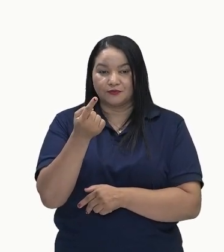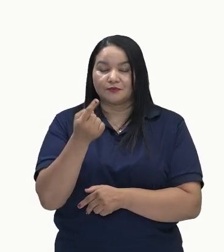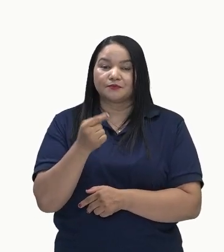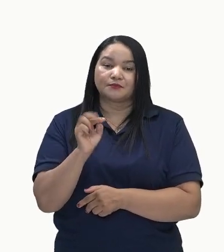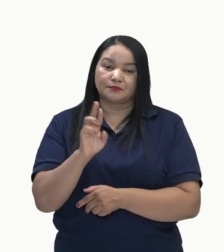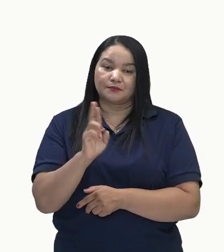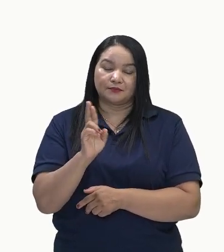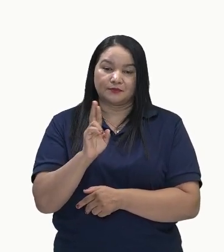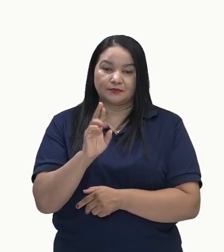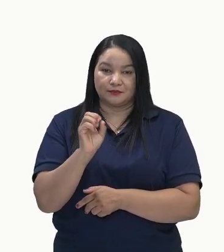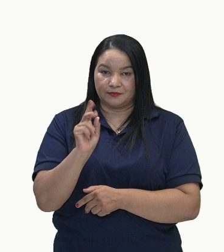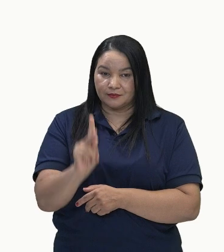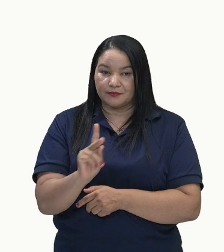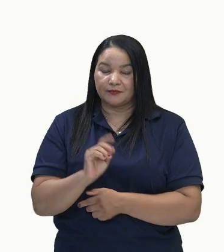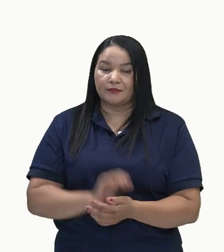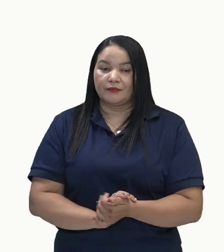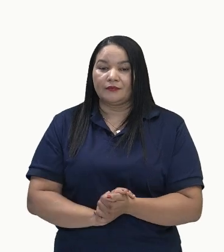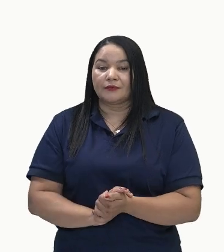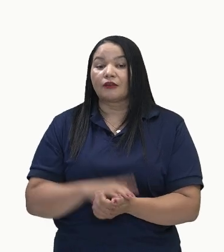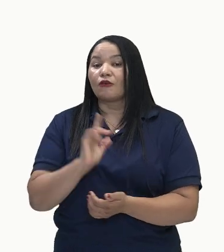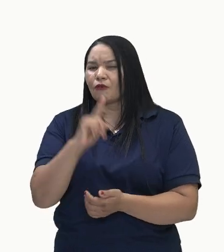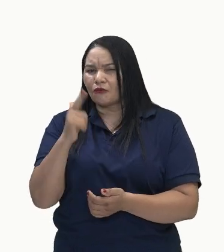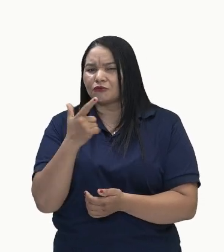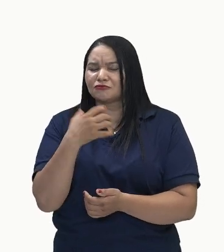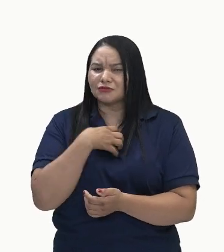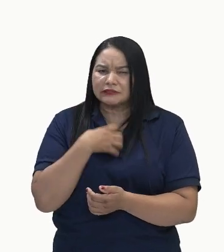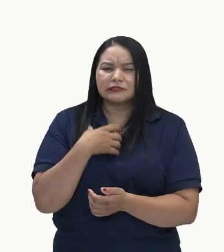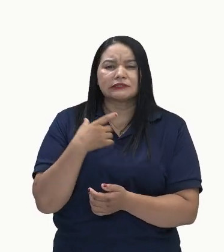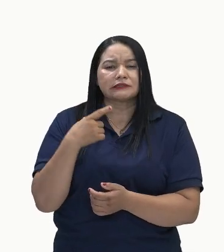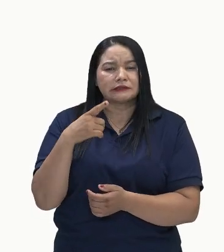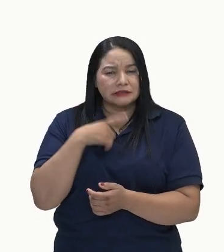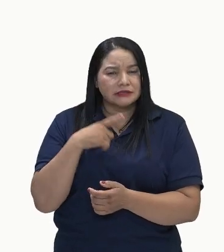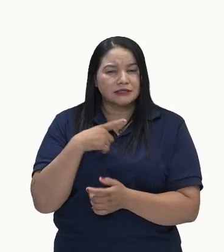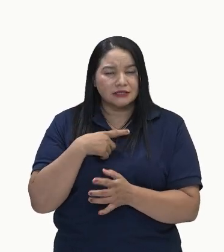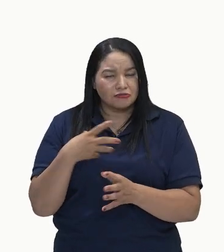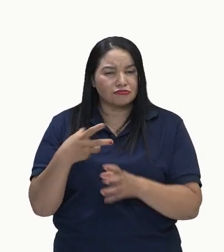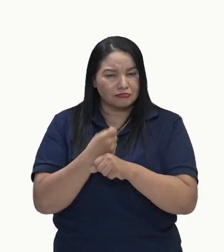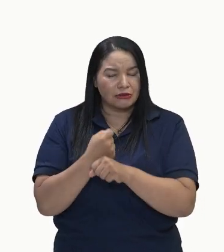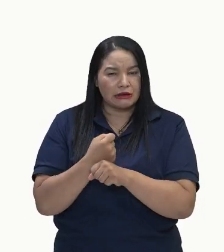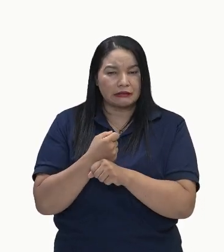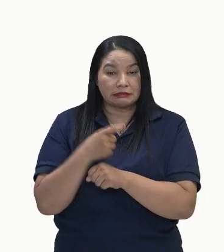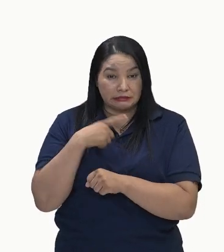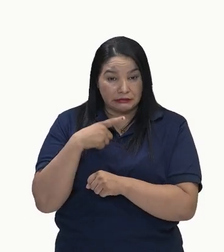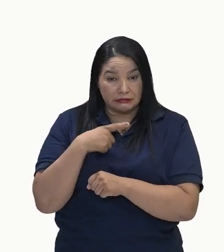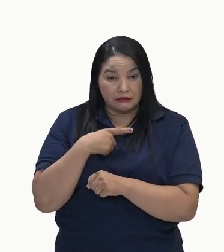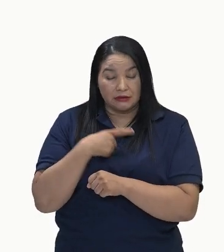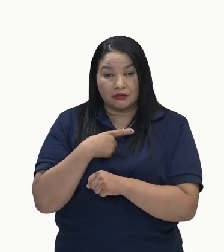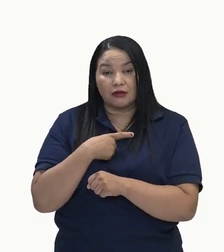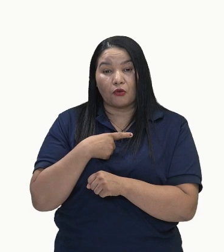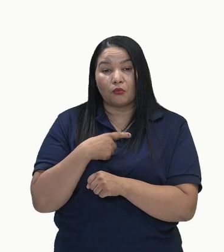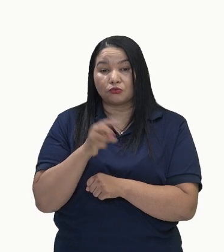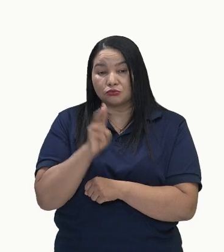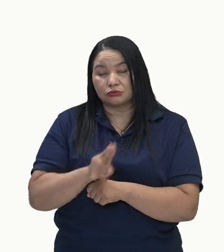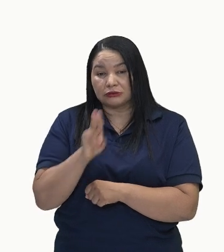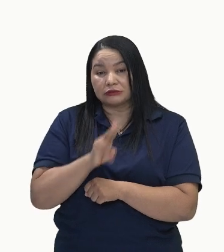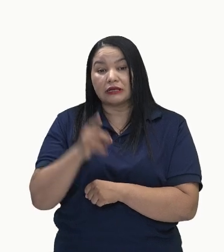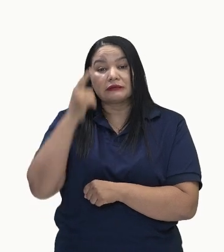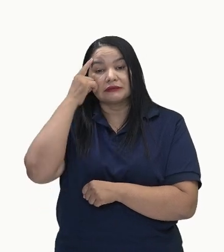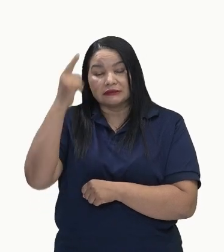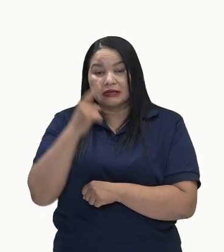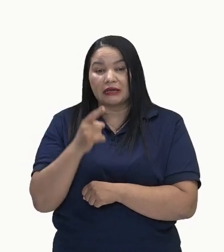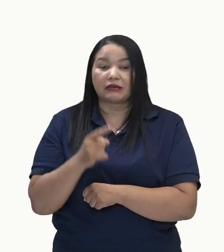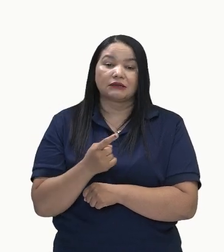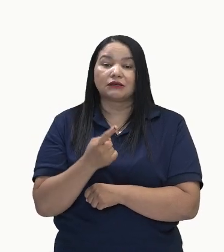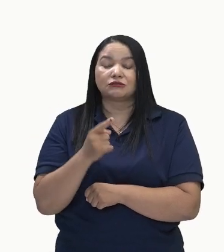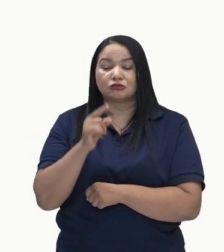R$21.000. Certo? Tinha outra maneira, professor, de fazer também essa questão, além de fazer usando a ideia de décimo? Teria também, ó. Vou